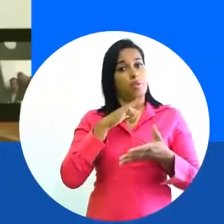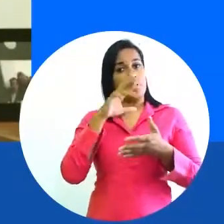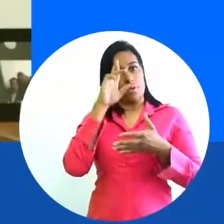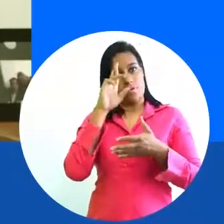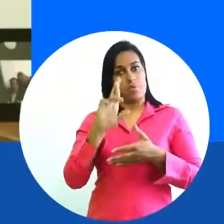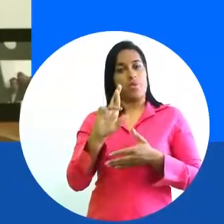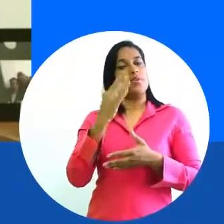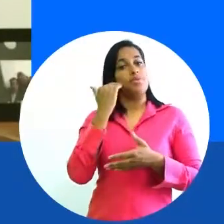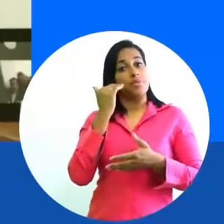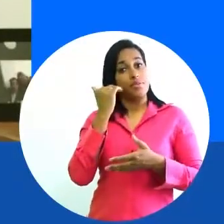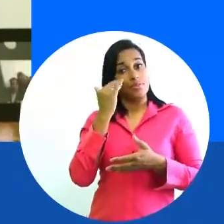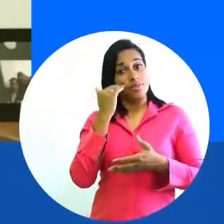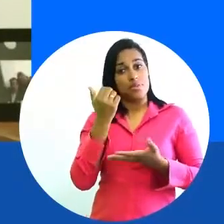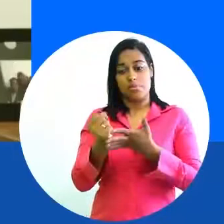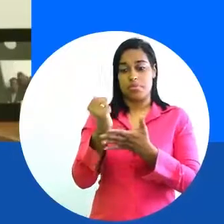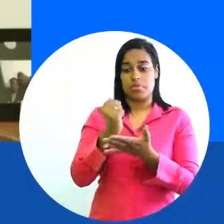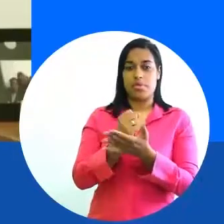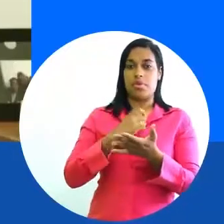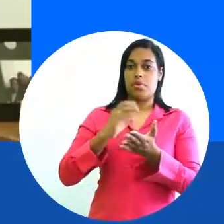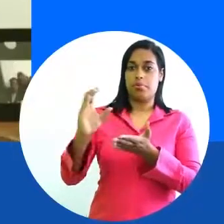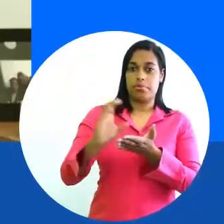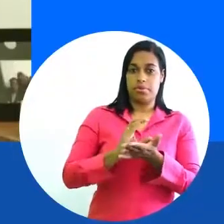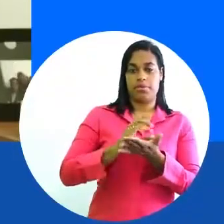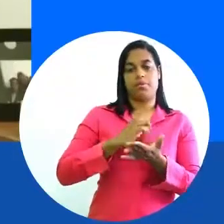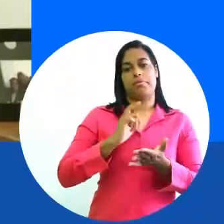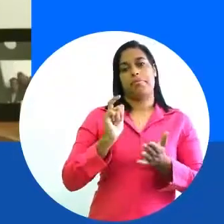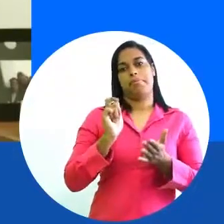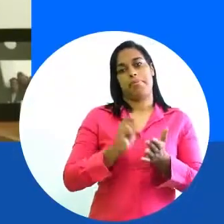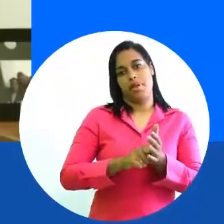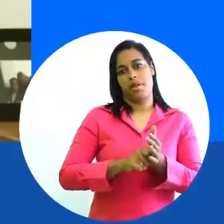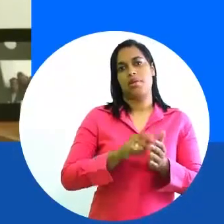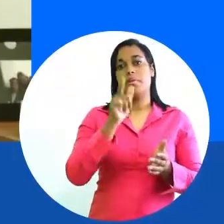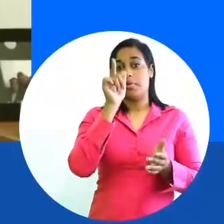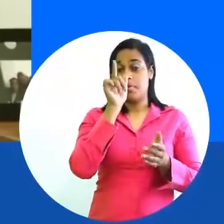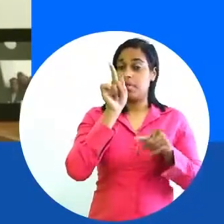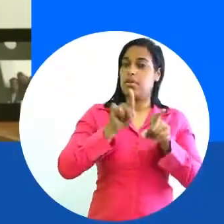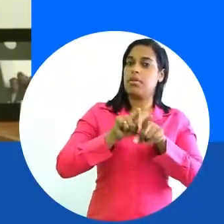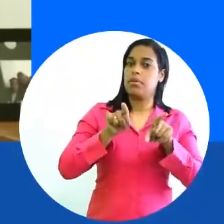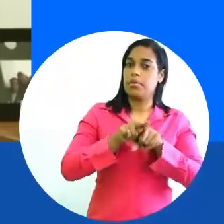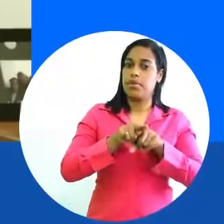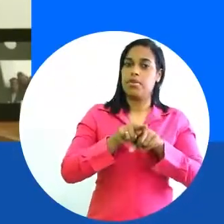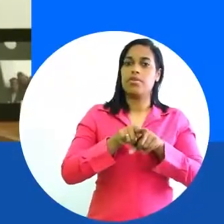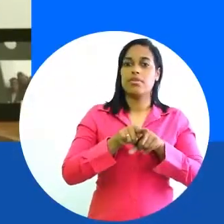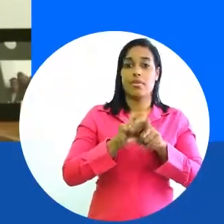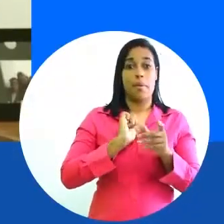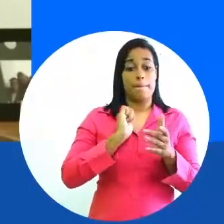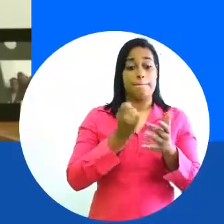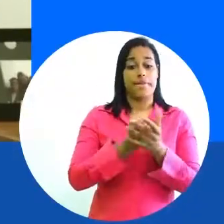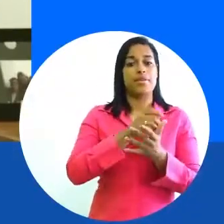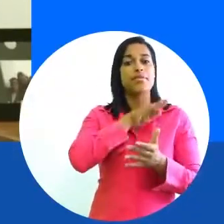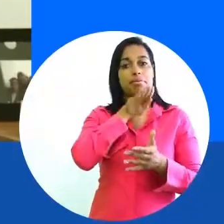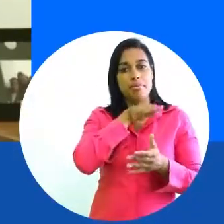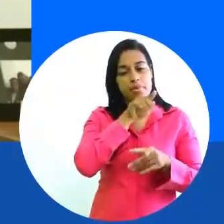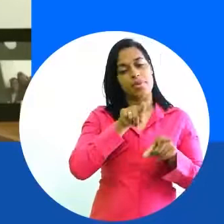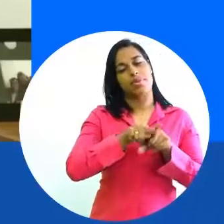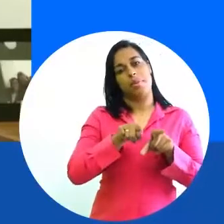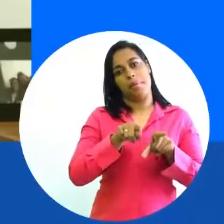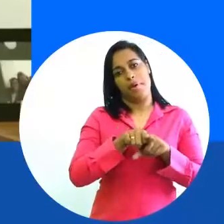porque sabe a destinação dos impostos que arrecada, sabe qual é a finalidade daquilo que ele está pagando,